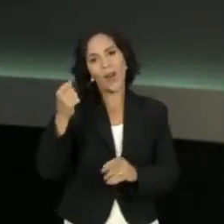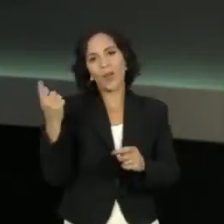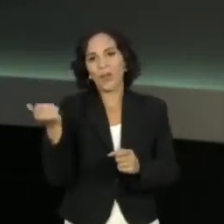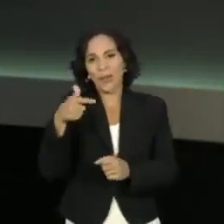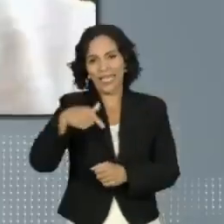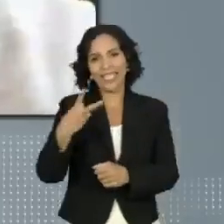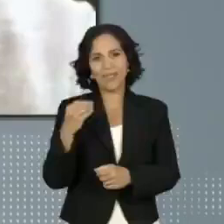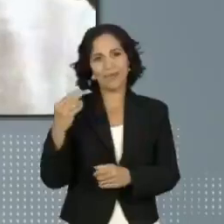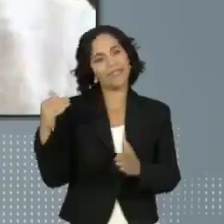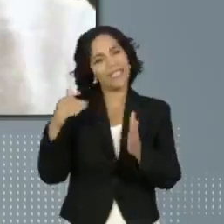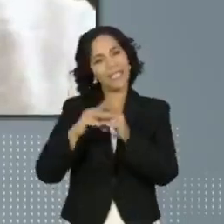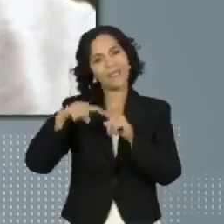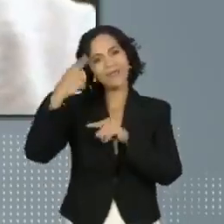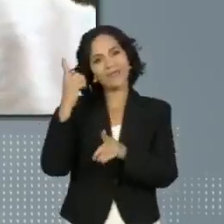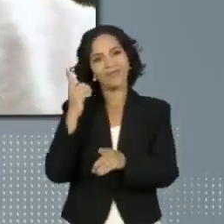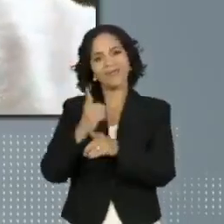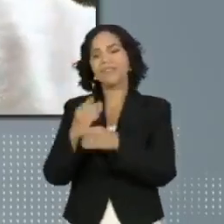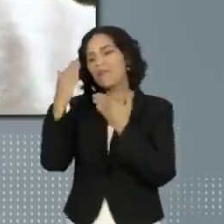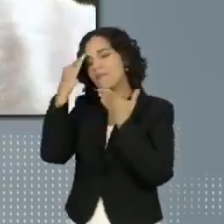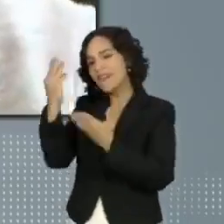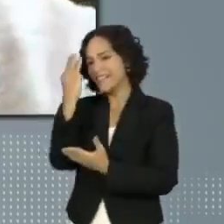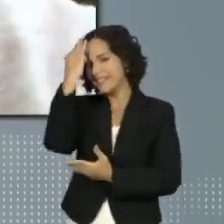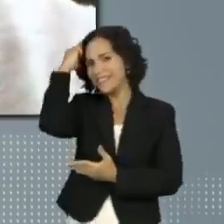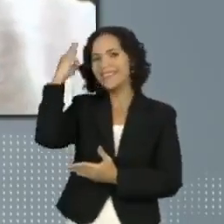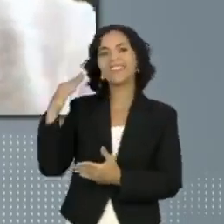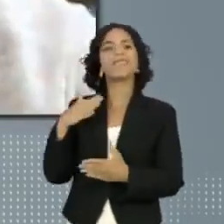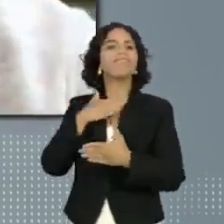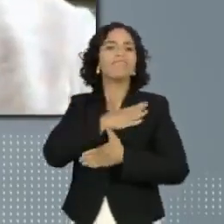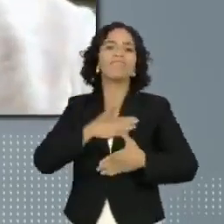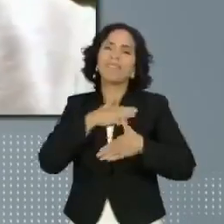uma próxima. Obrigado, Aldo. É sempre um prazer estar com